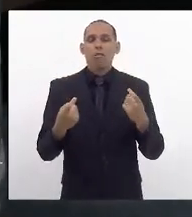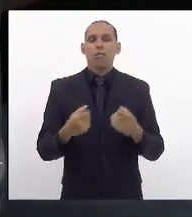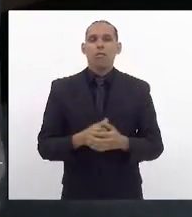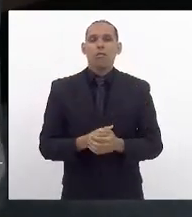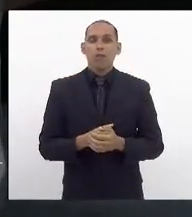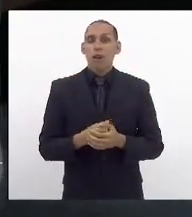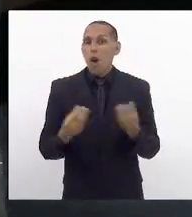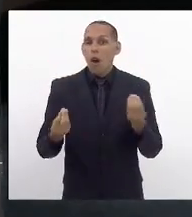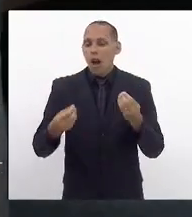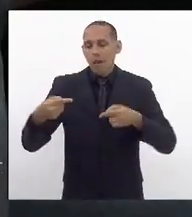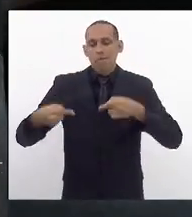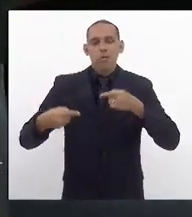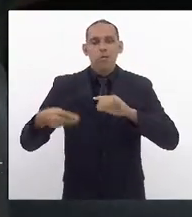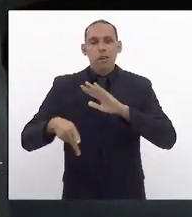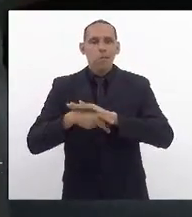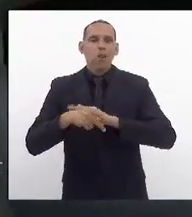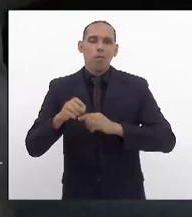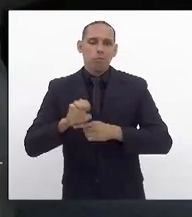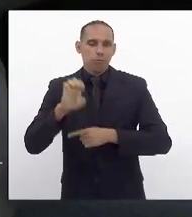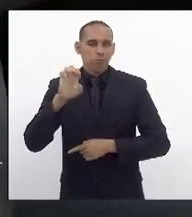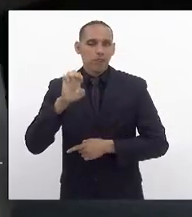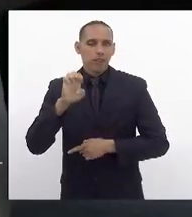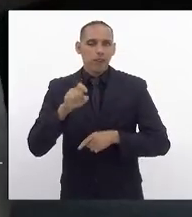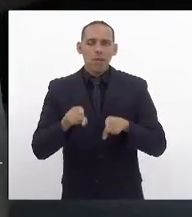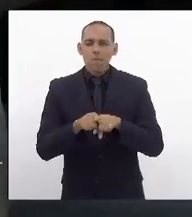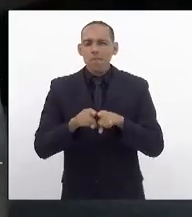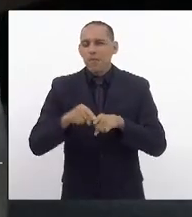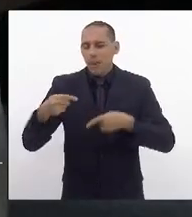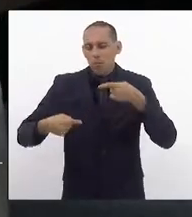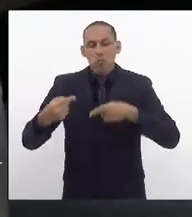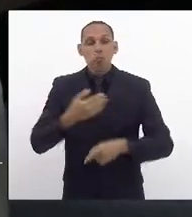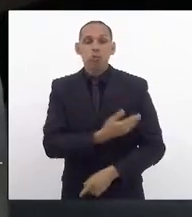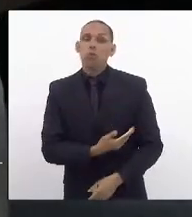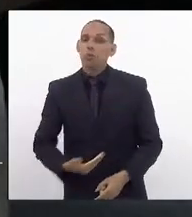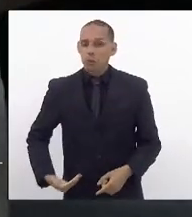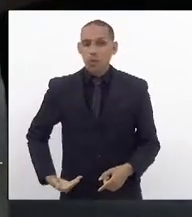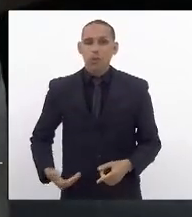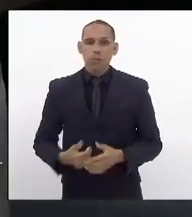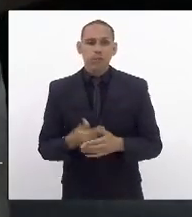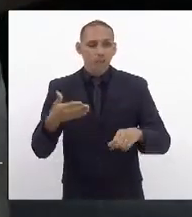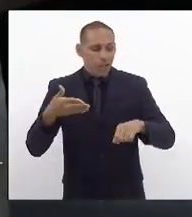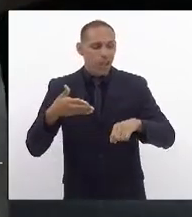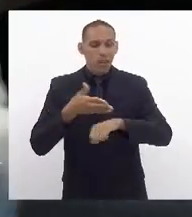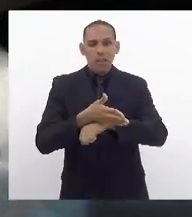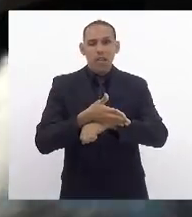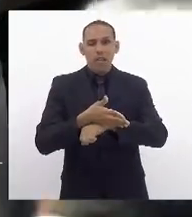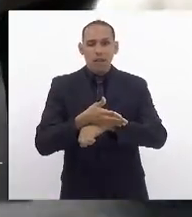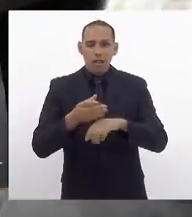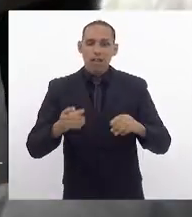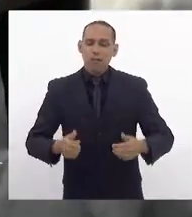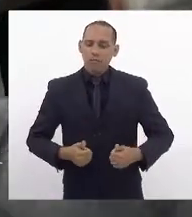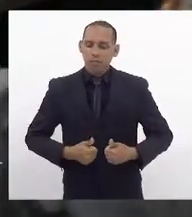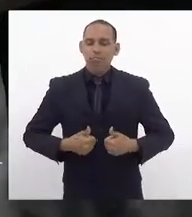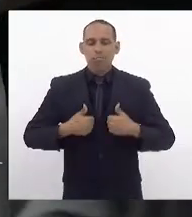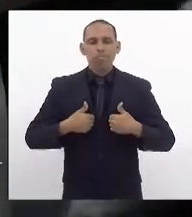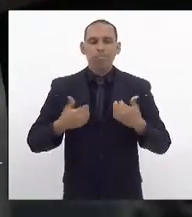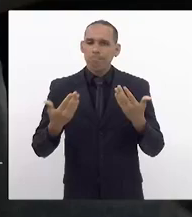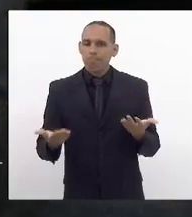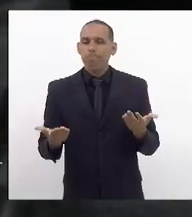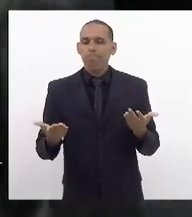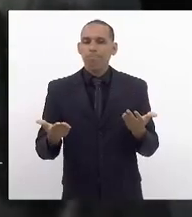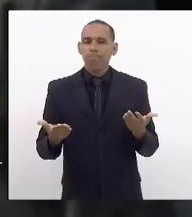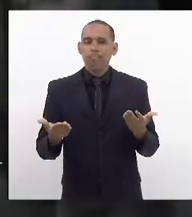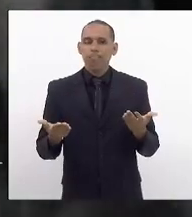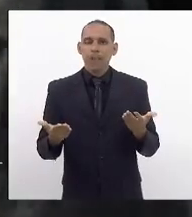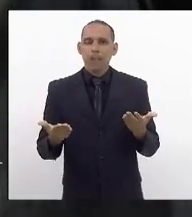de política de Estado, em termos de políticas públicas de acesso à dignidade. Então, nesse sentido, senhor